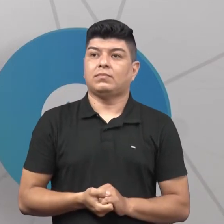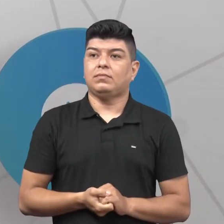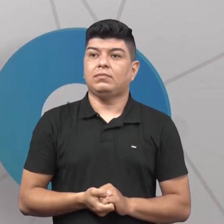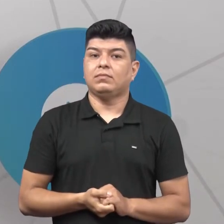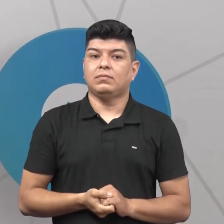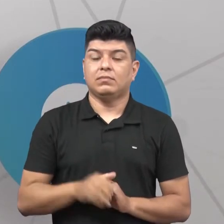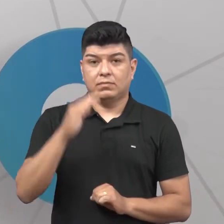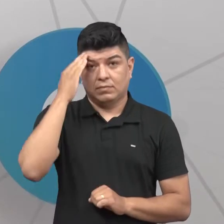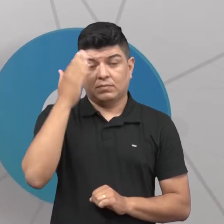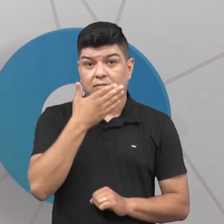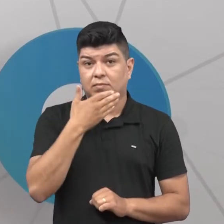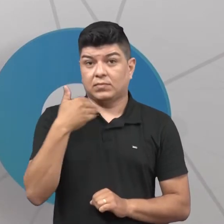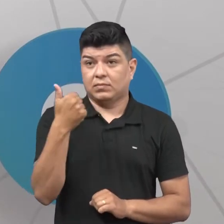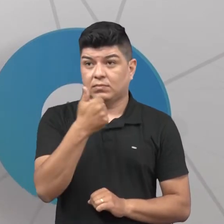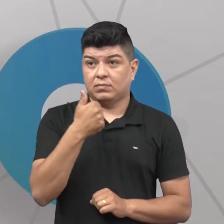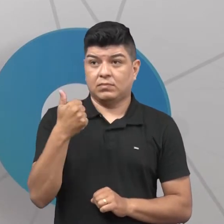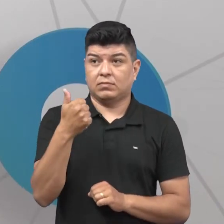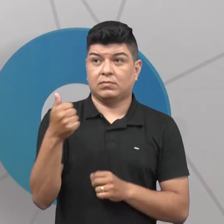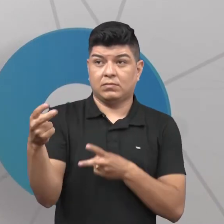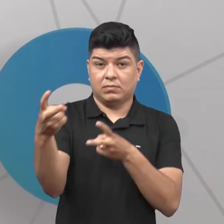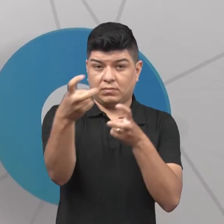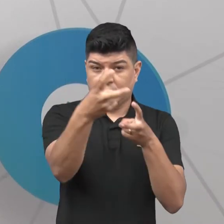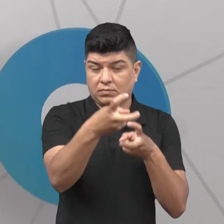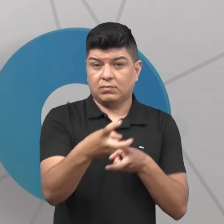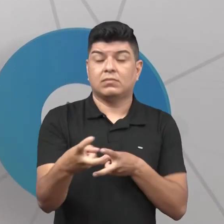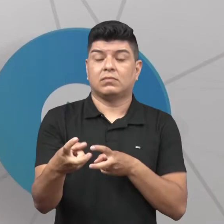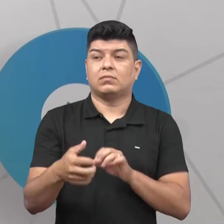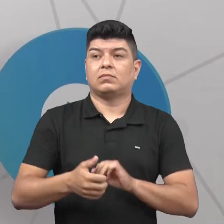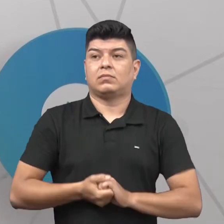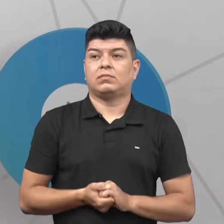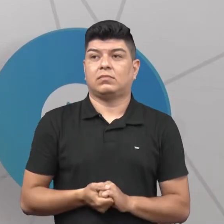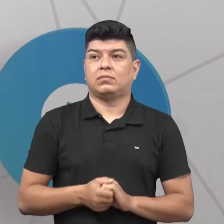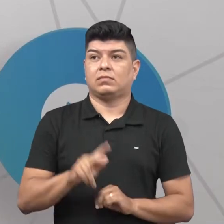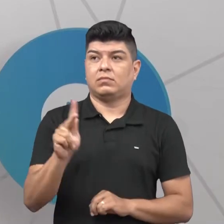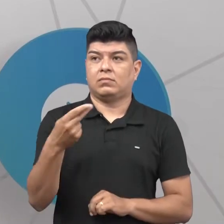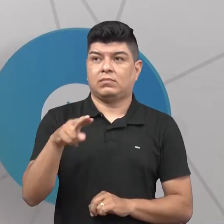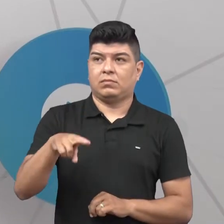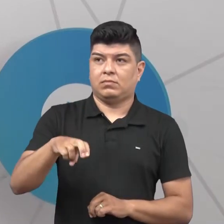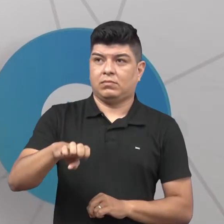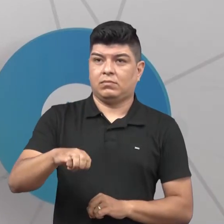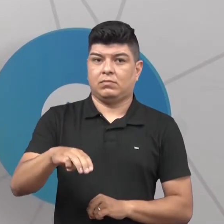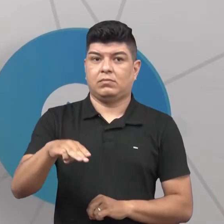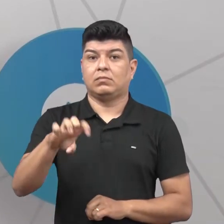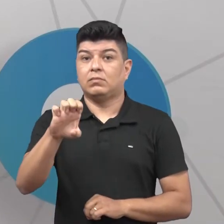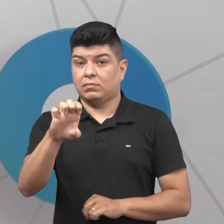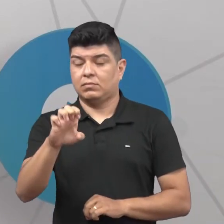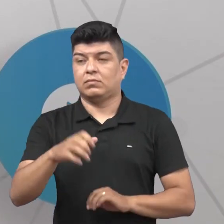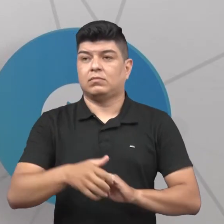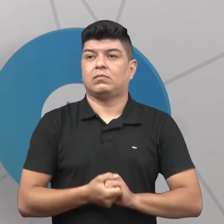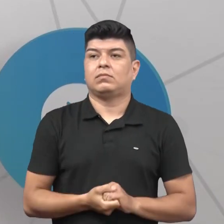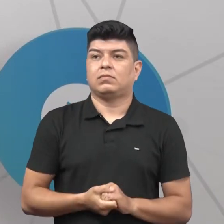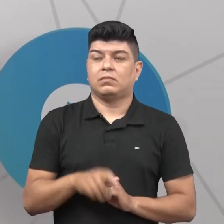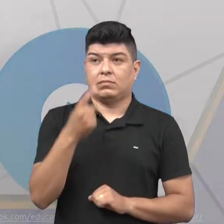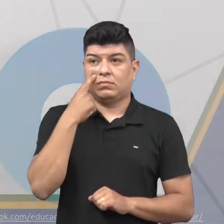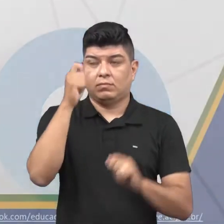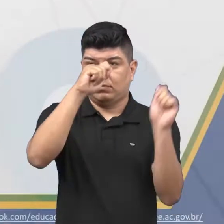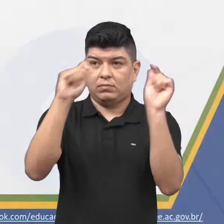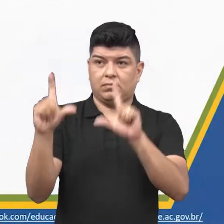Vamos compreender melhor essa questão da percepção, né, que Hume menciona. Vejamos o